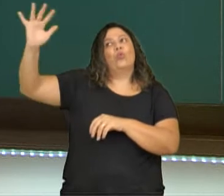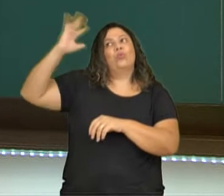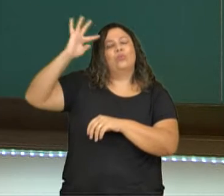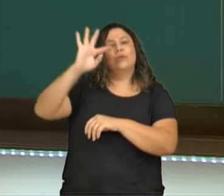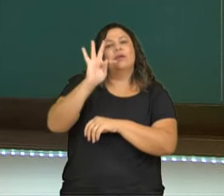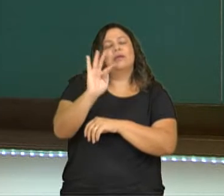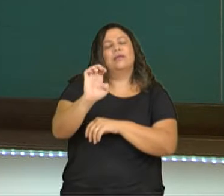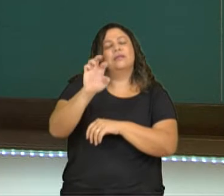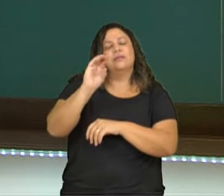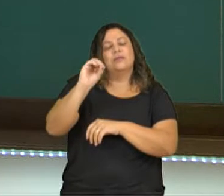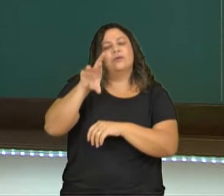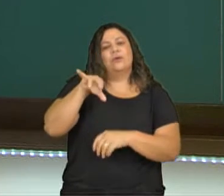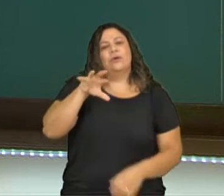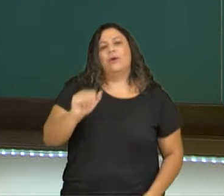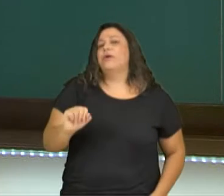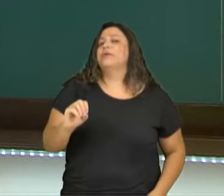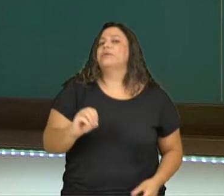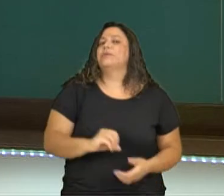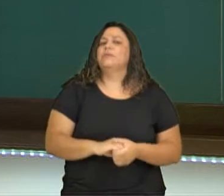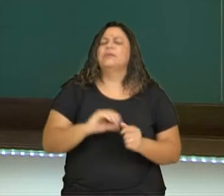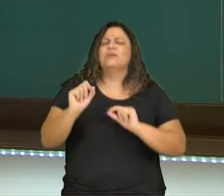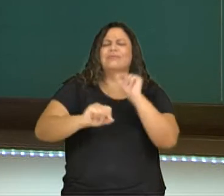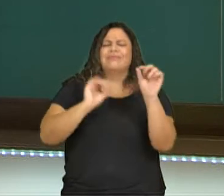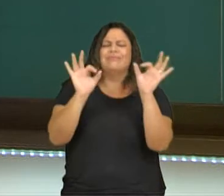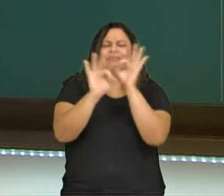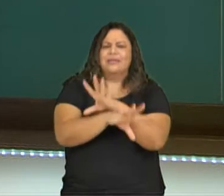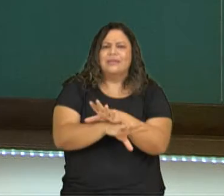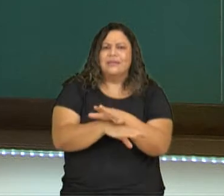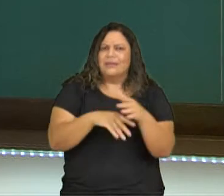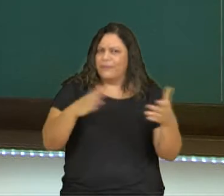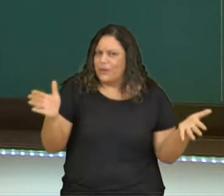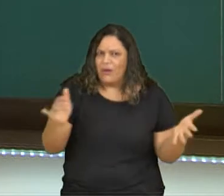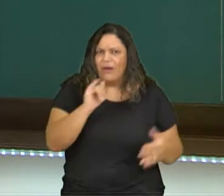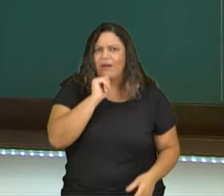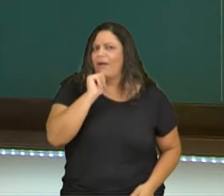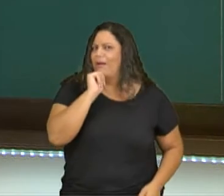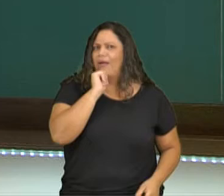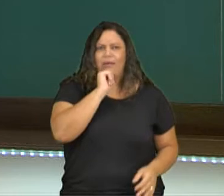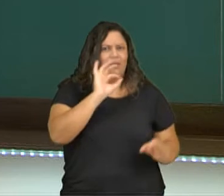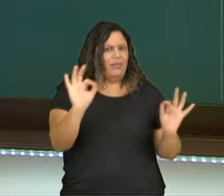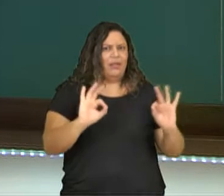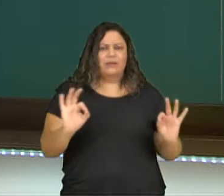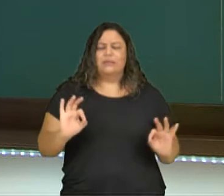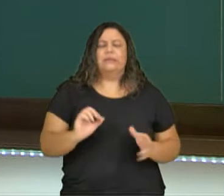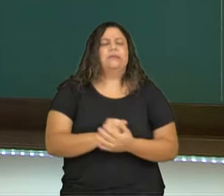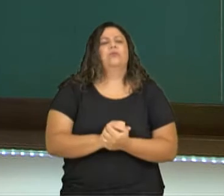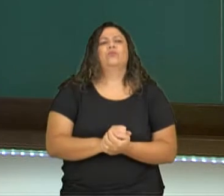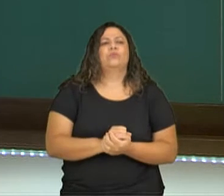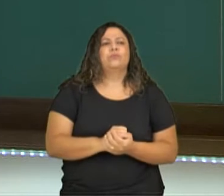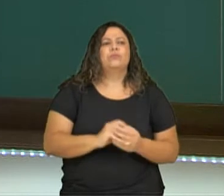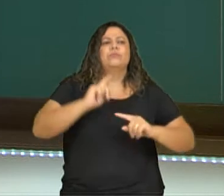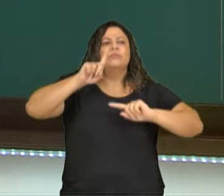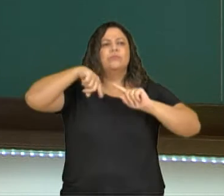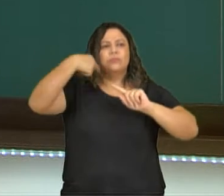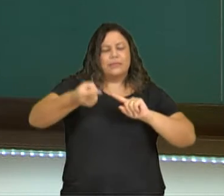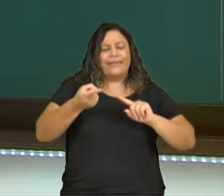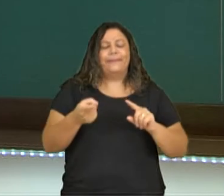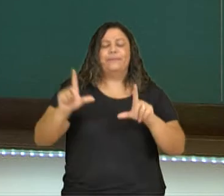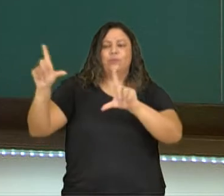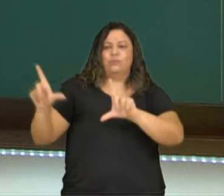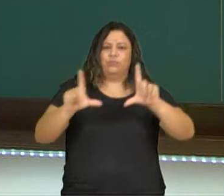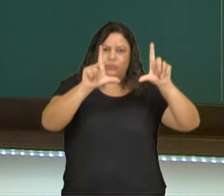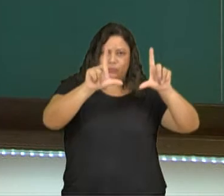deveria ter sido obtido. Terminamos a equação, o cálculo? Não, falta o rendimento ainda. Aí nós temos que o